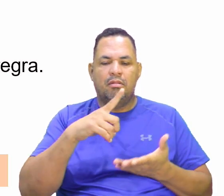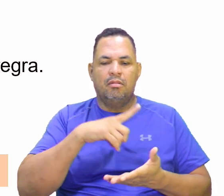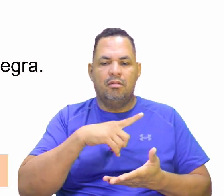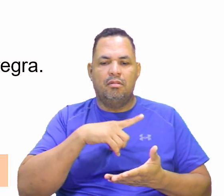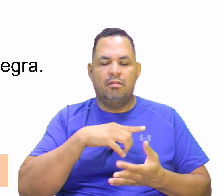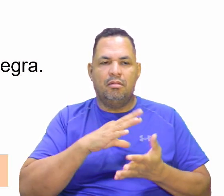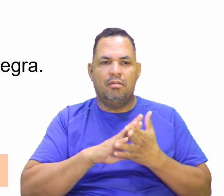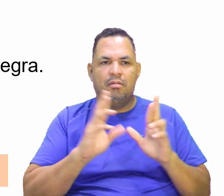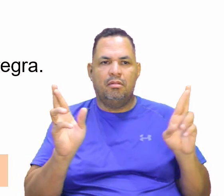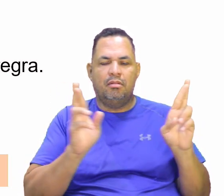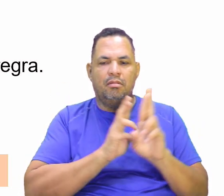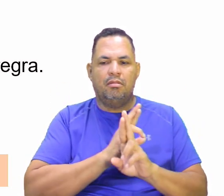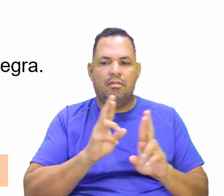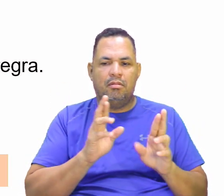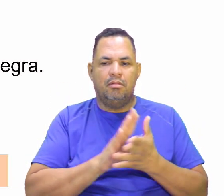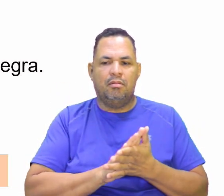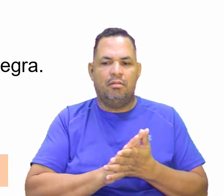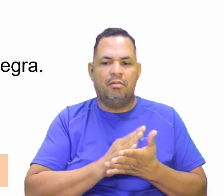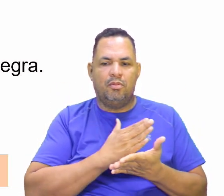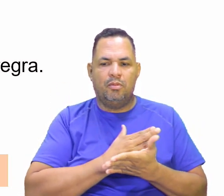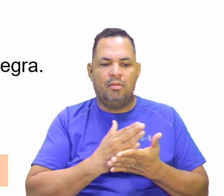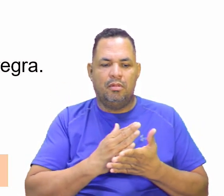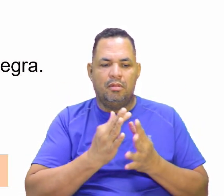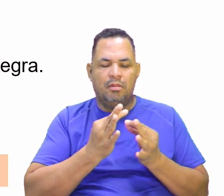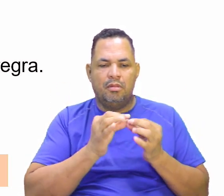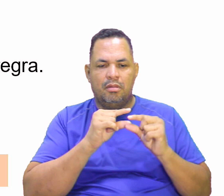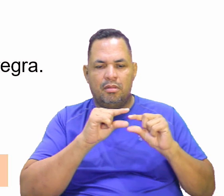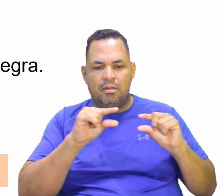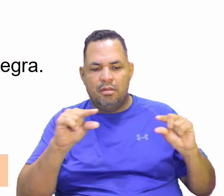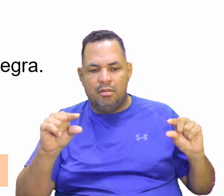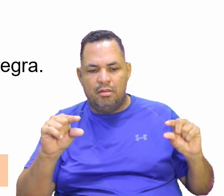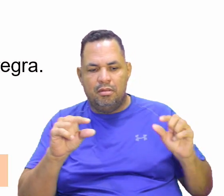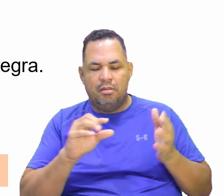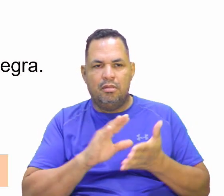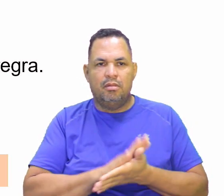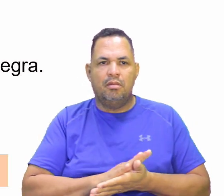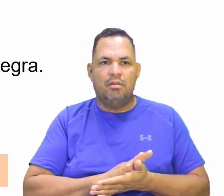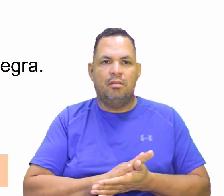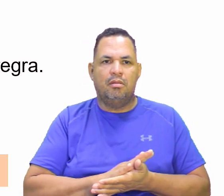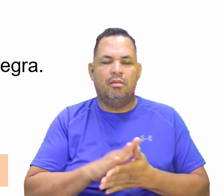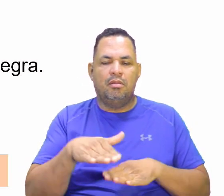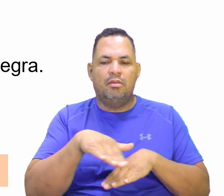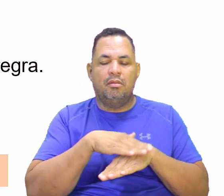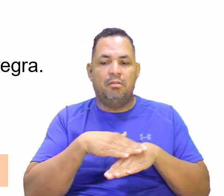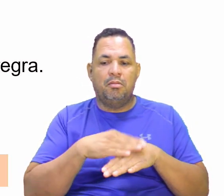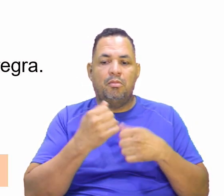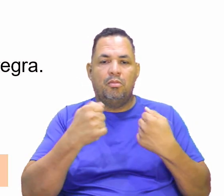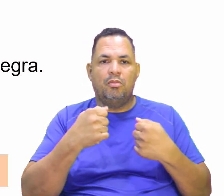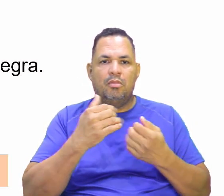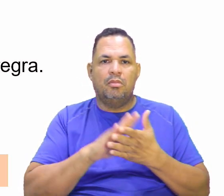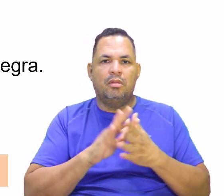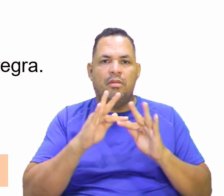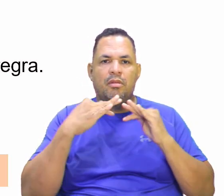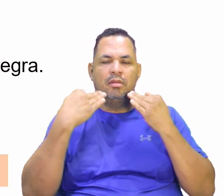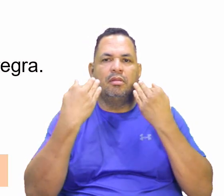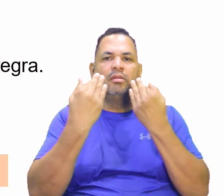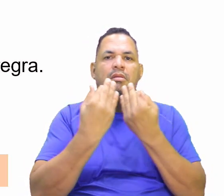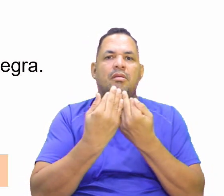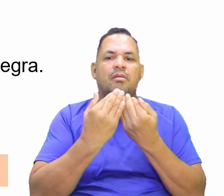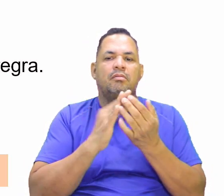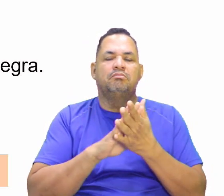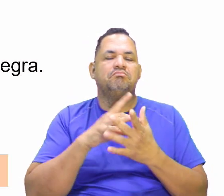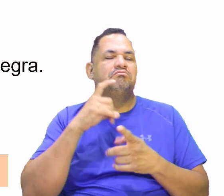aquela relação, ainda mais assim, iniciar a frase com o pronome ato só é lícito na conversação familiar, né? Que